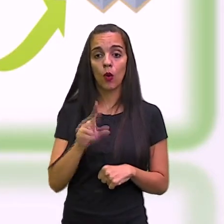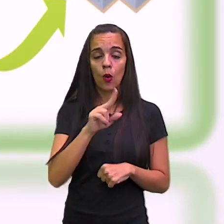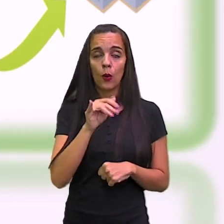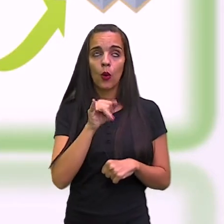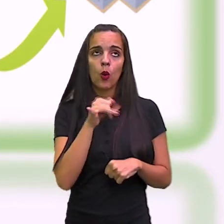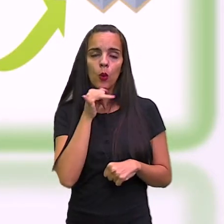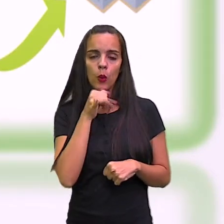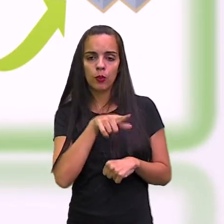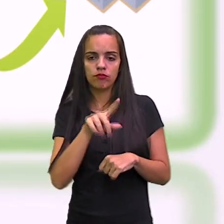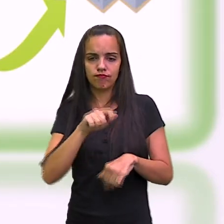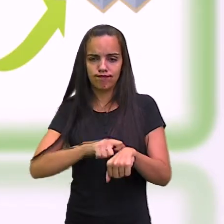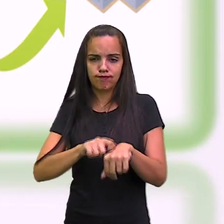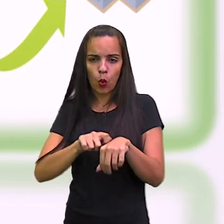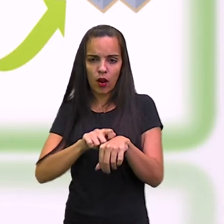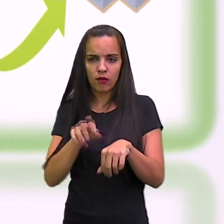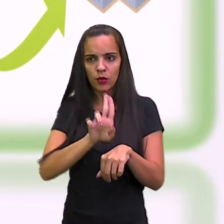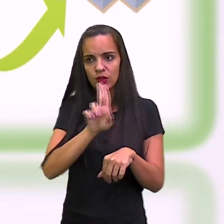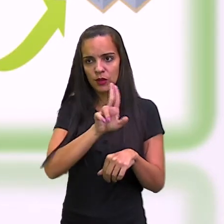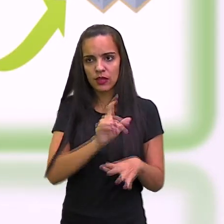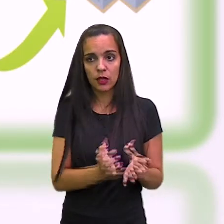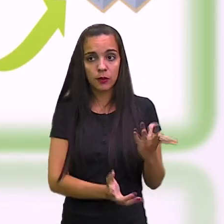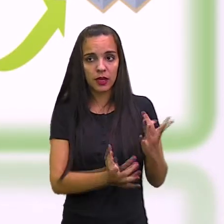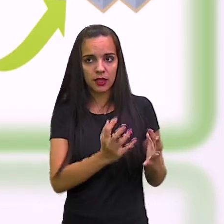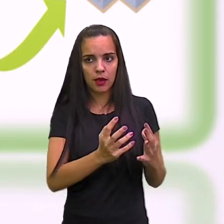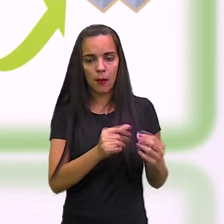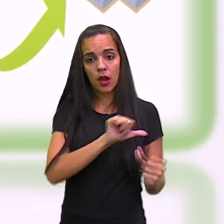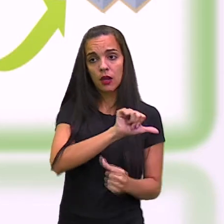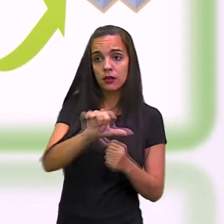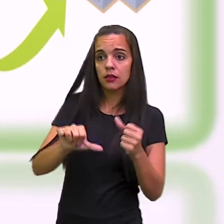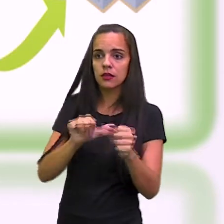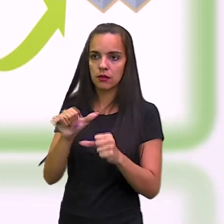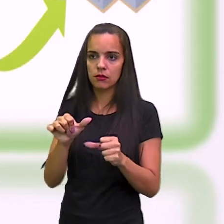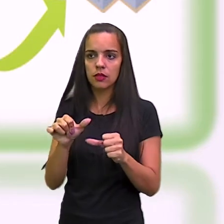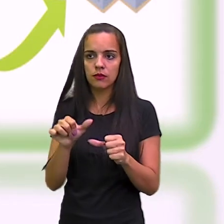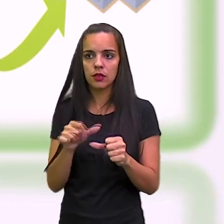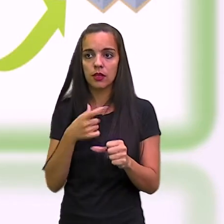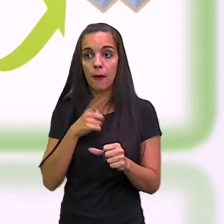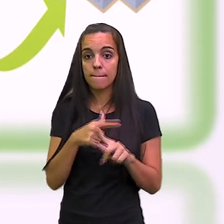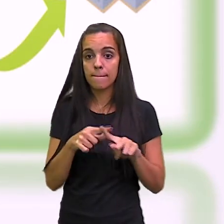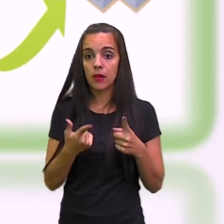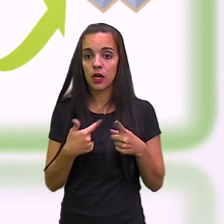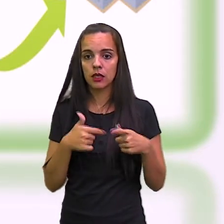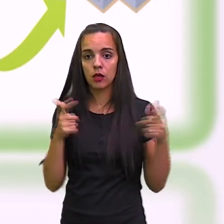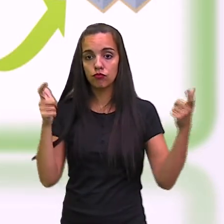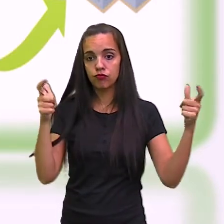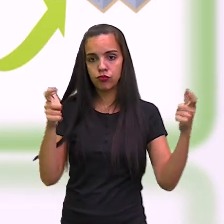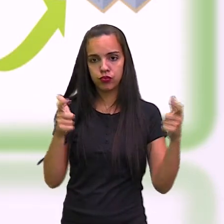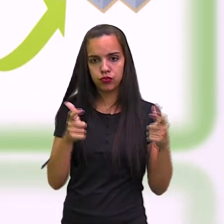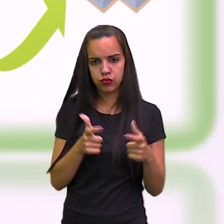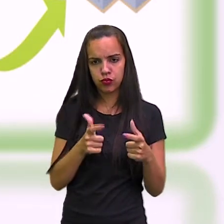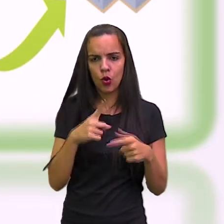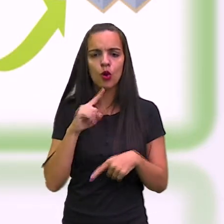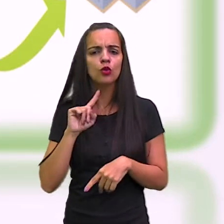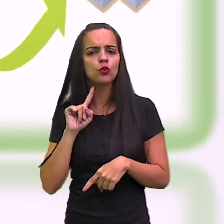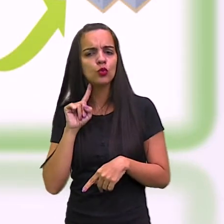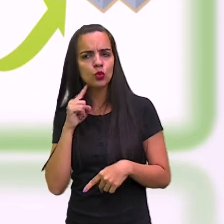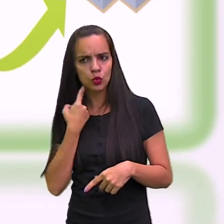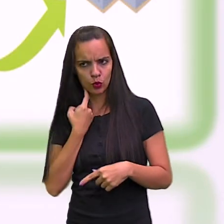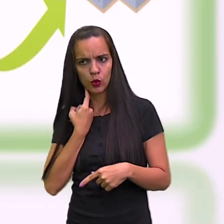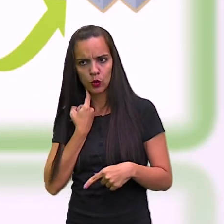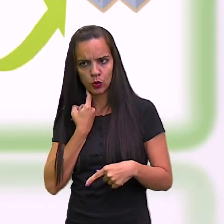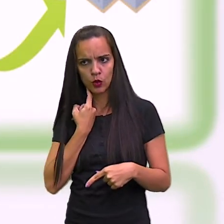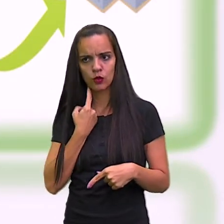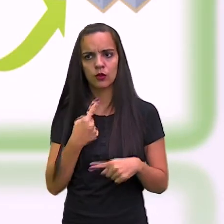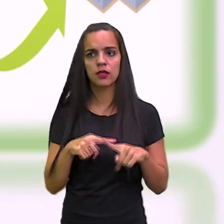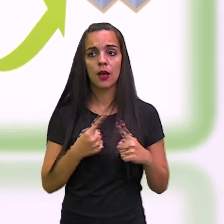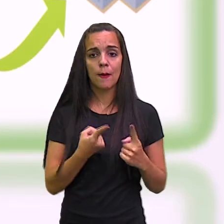produzir energia. Suas primeiras vantagens são a redução na emissão de poluentes e do nível de poluição